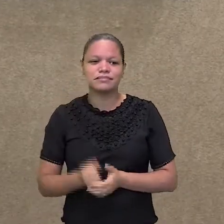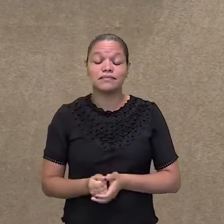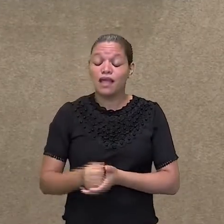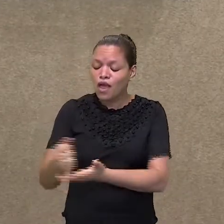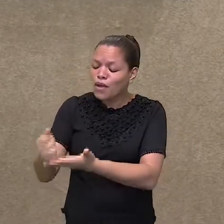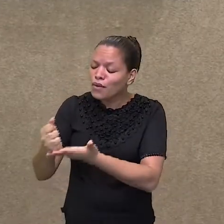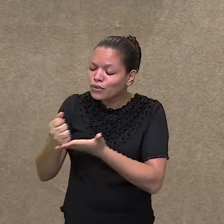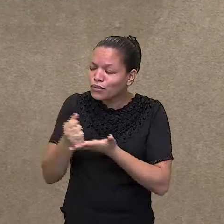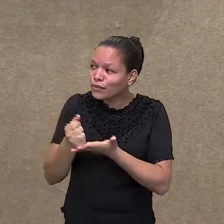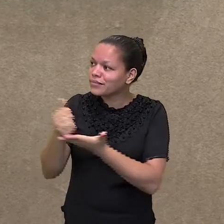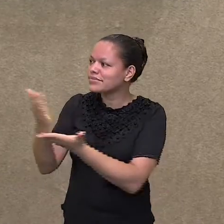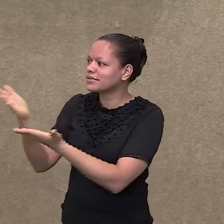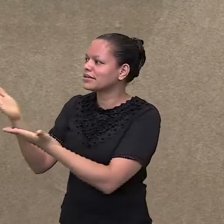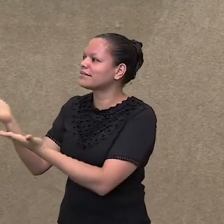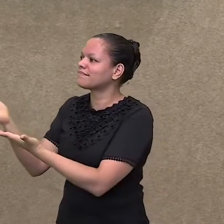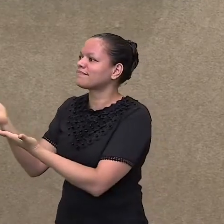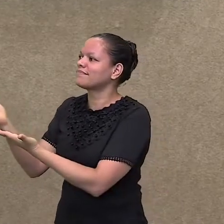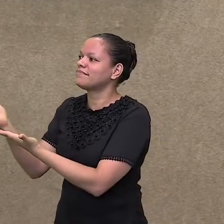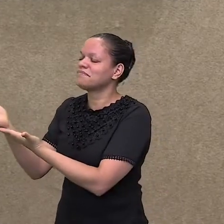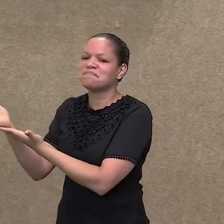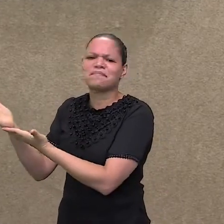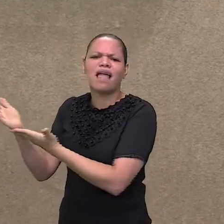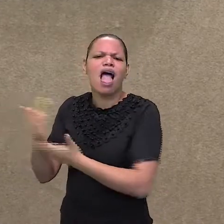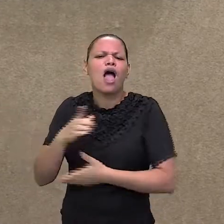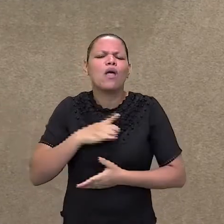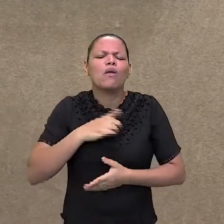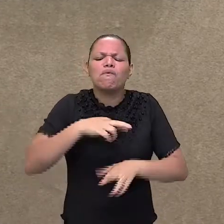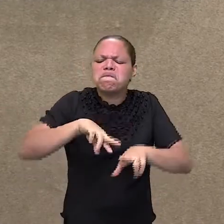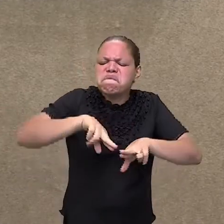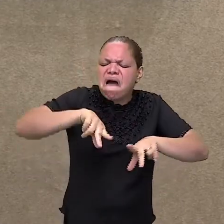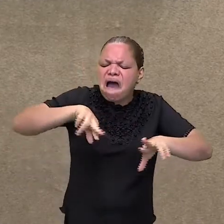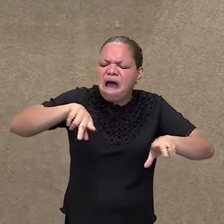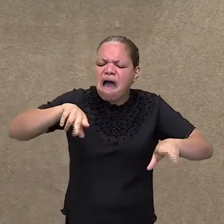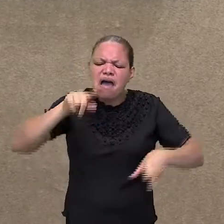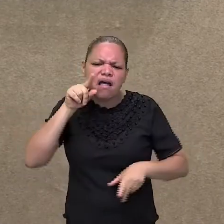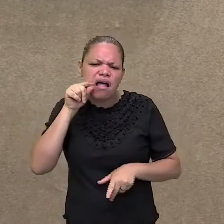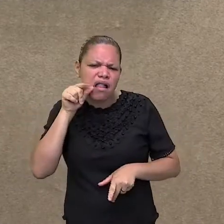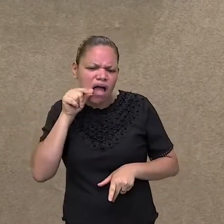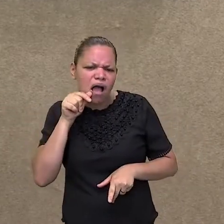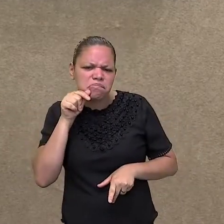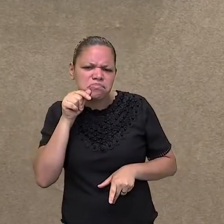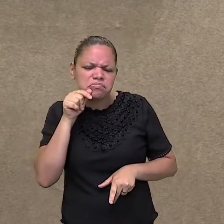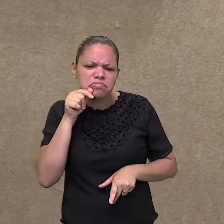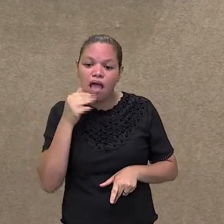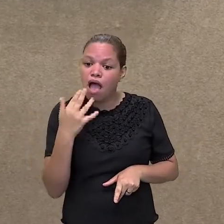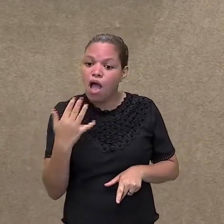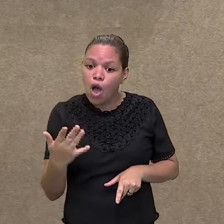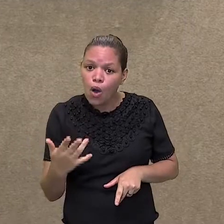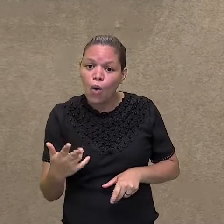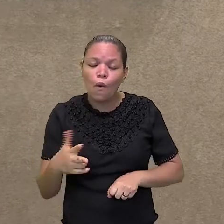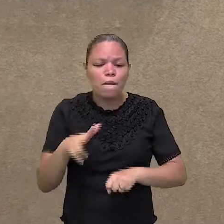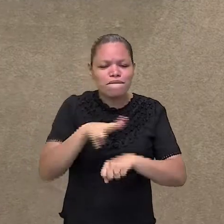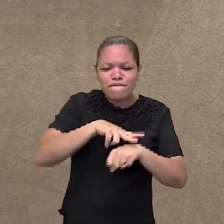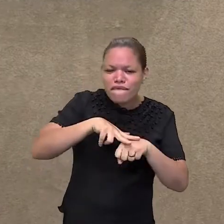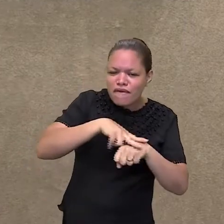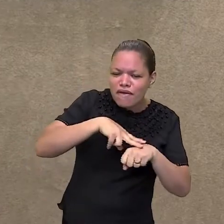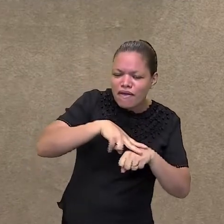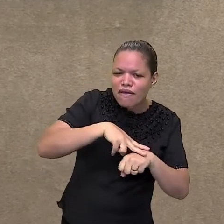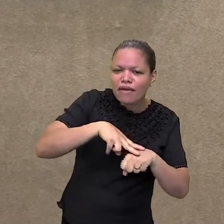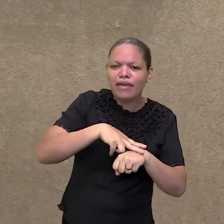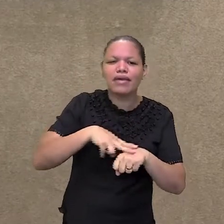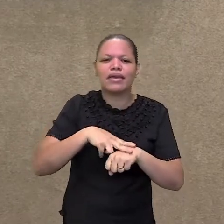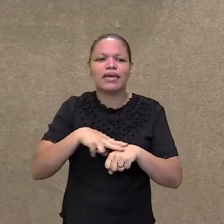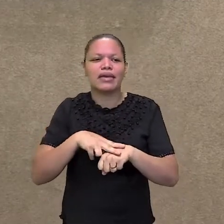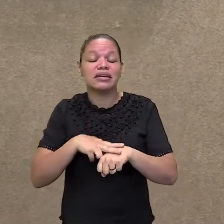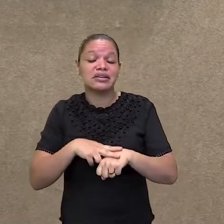tenho um lápis verde, outro amarelo limão, eu tenho o tradicional lápis preto